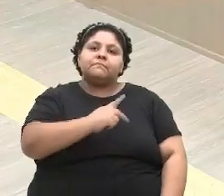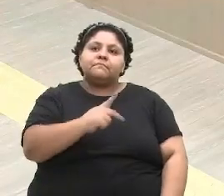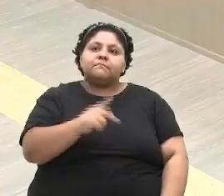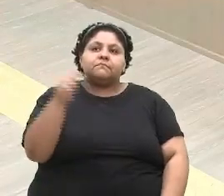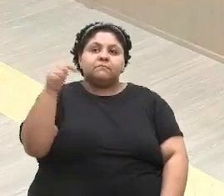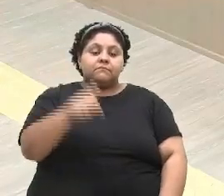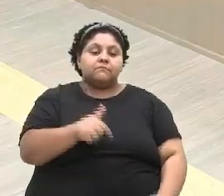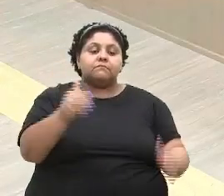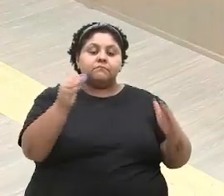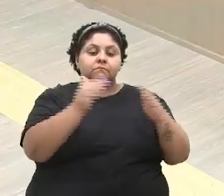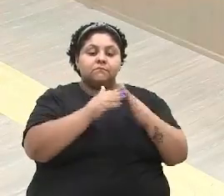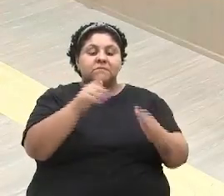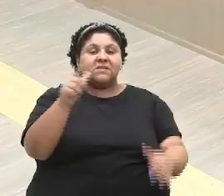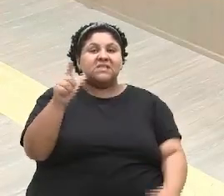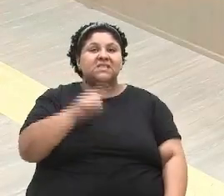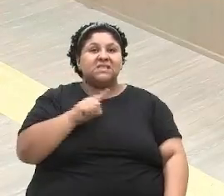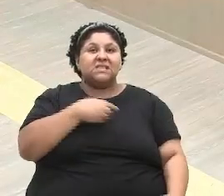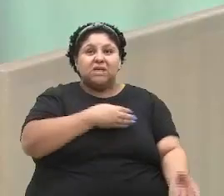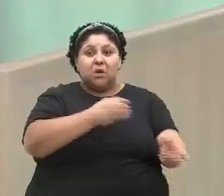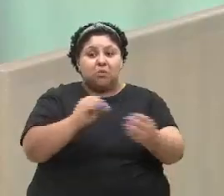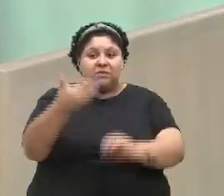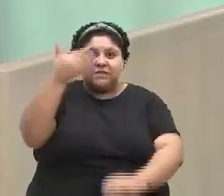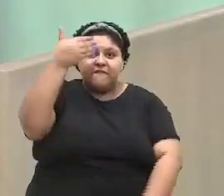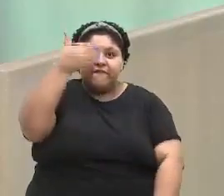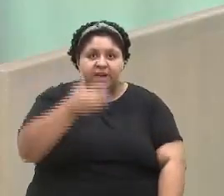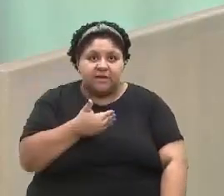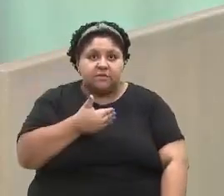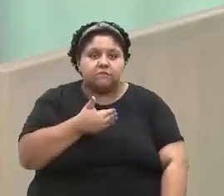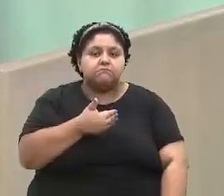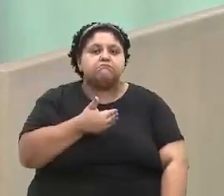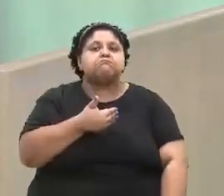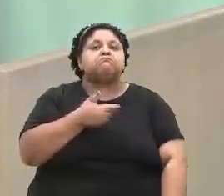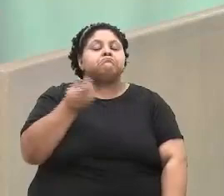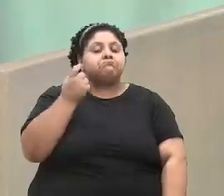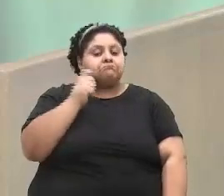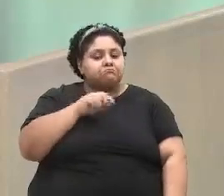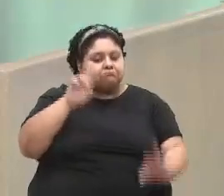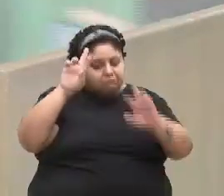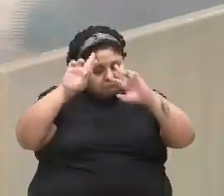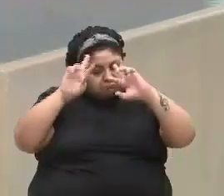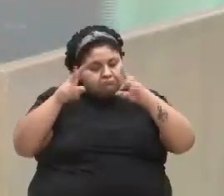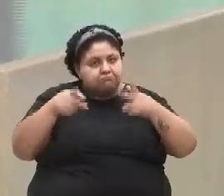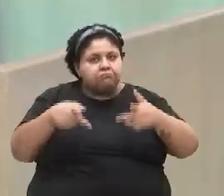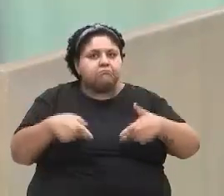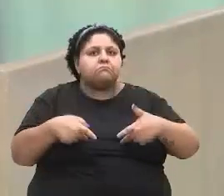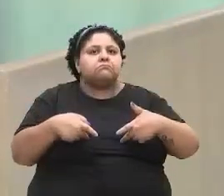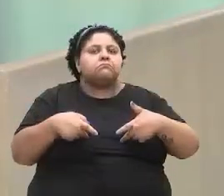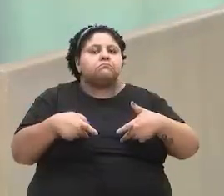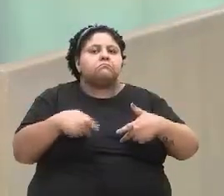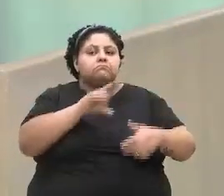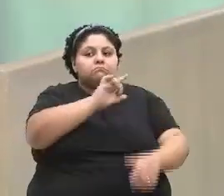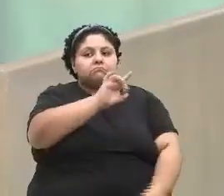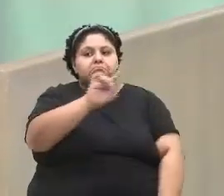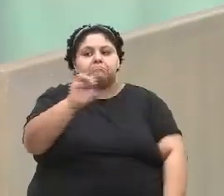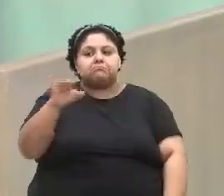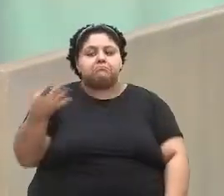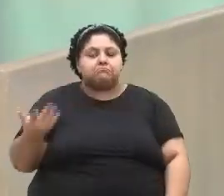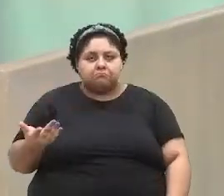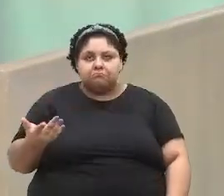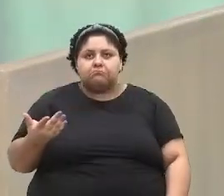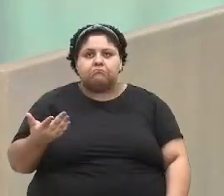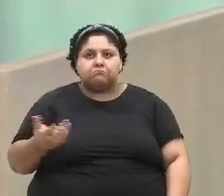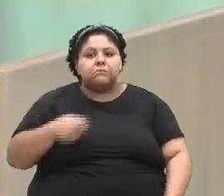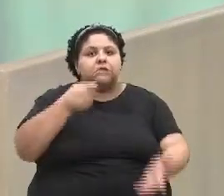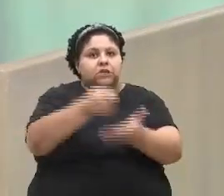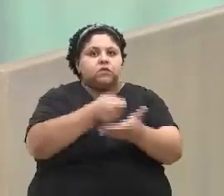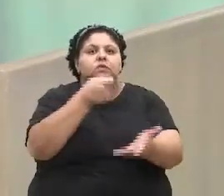Nesta casa nós tivemos já muitas frentes e precisamos reconhecê-las, cada uma na sua